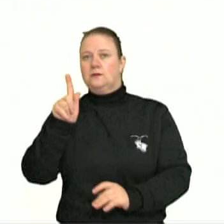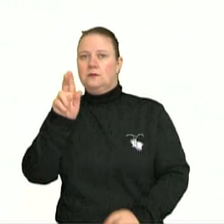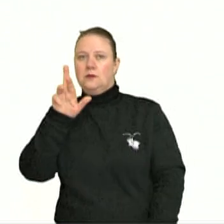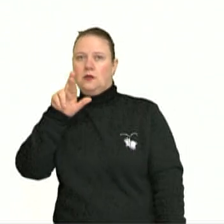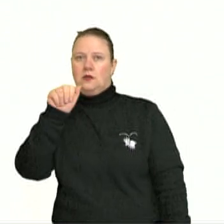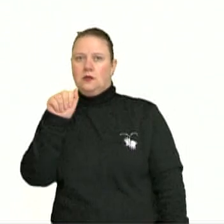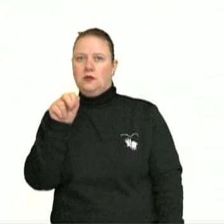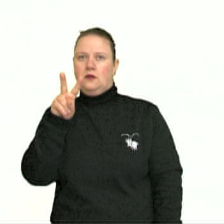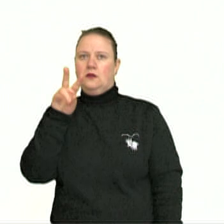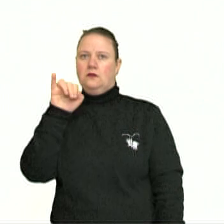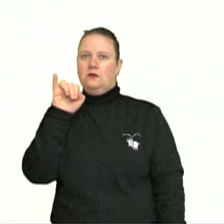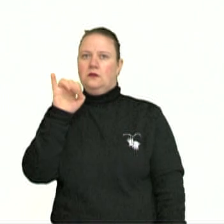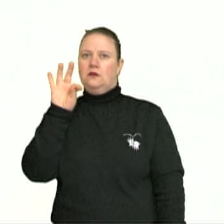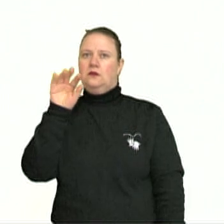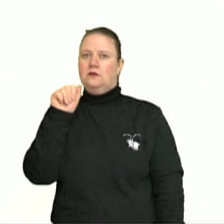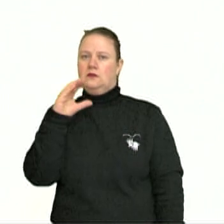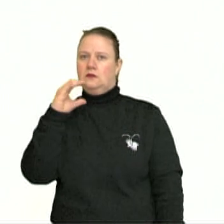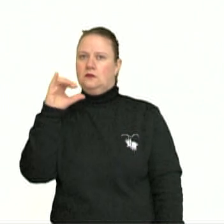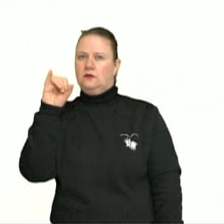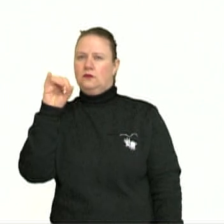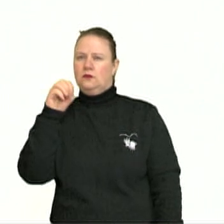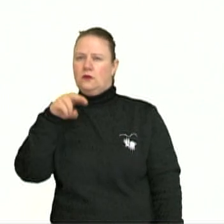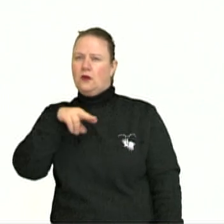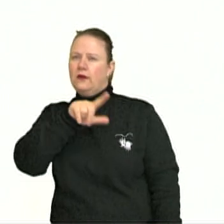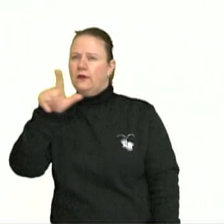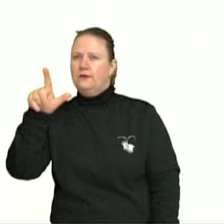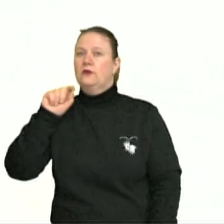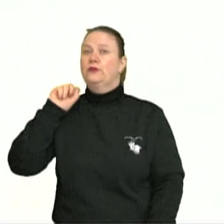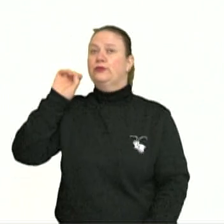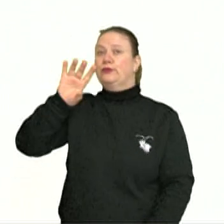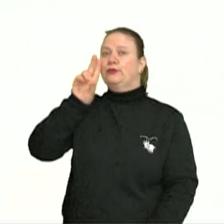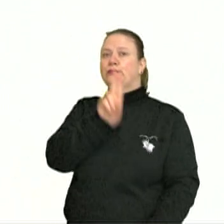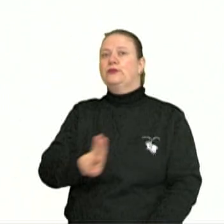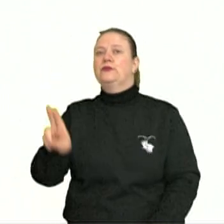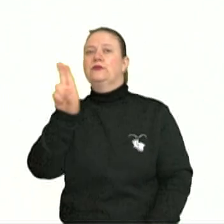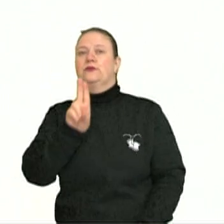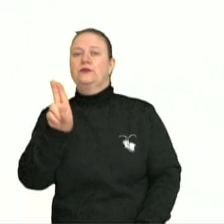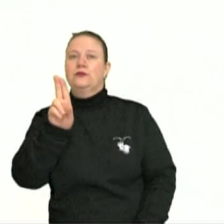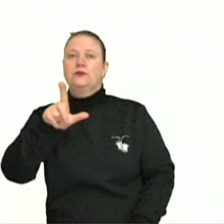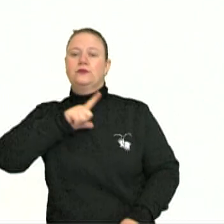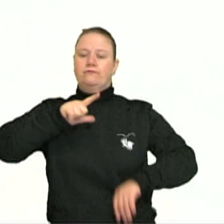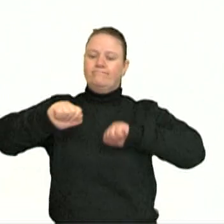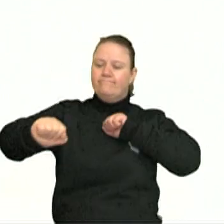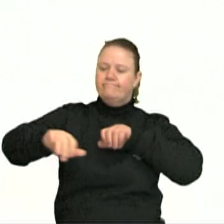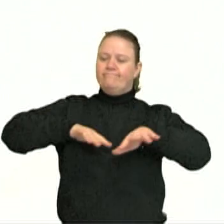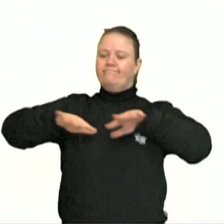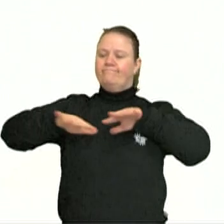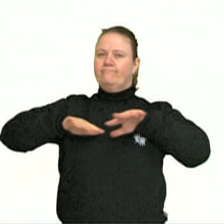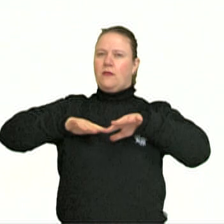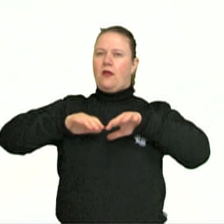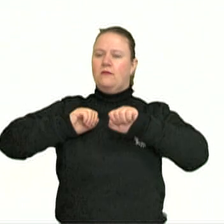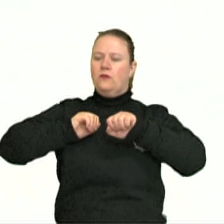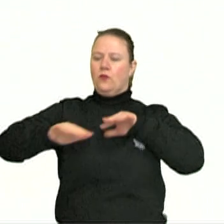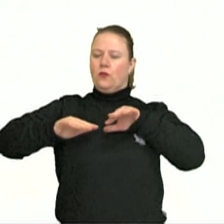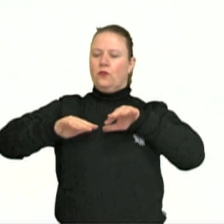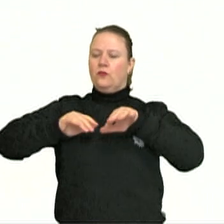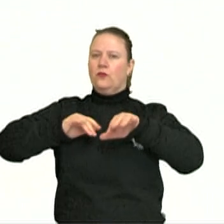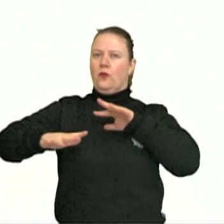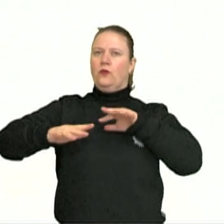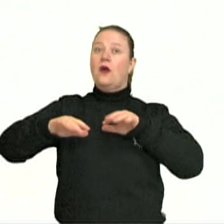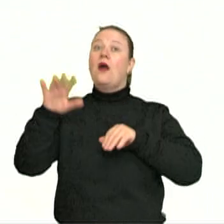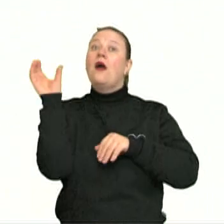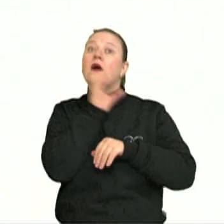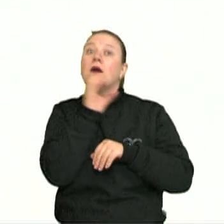certo? Lembre-se que essa equação ela só serve quando você tem movimentos curtos, ou seja,